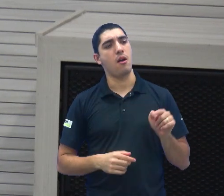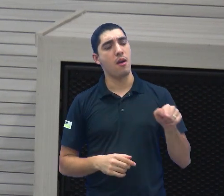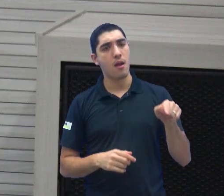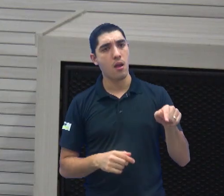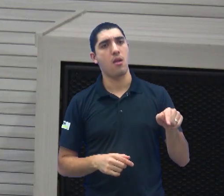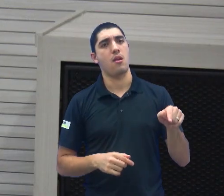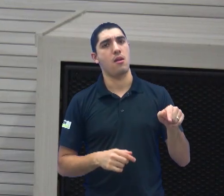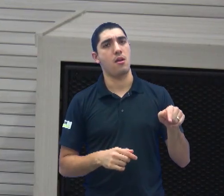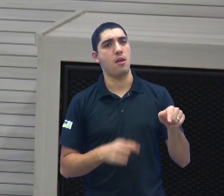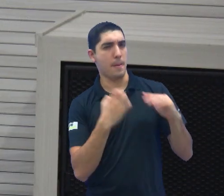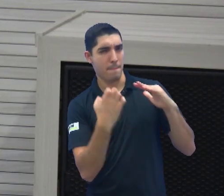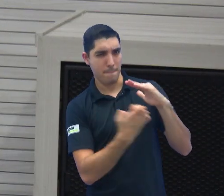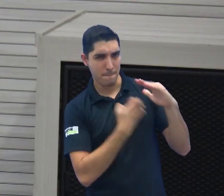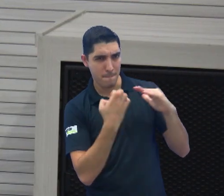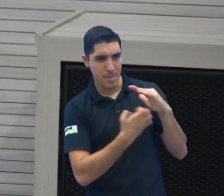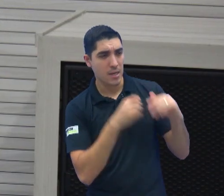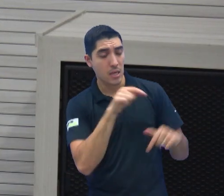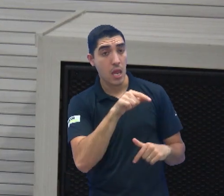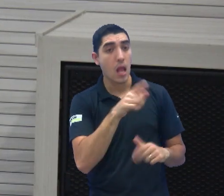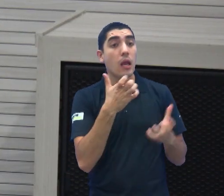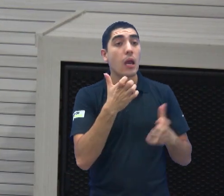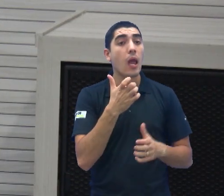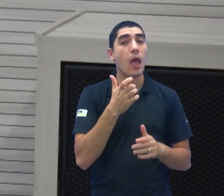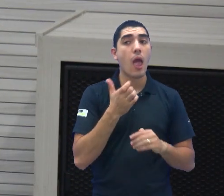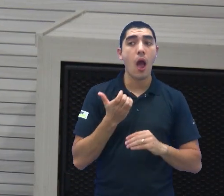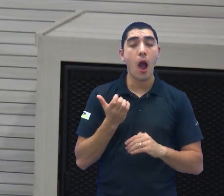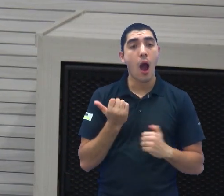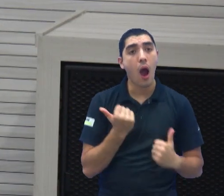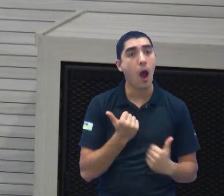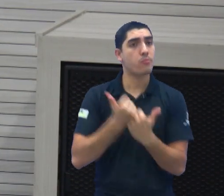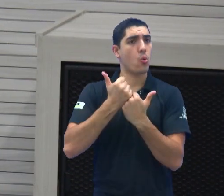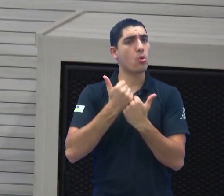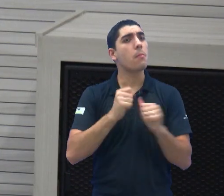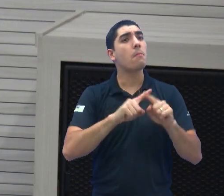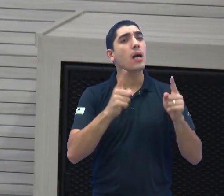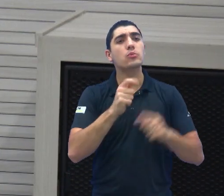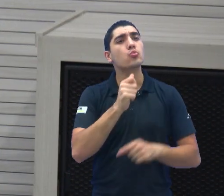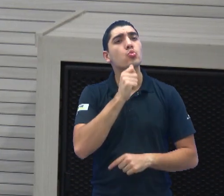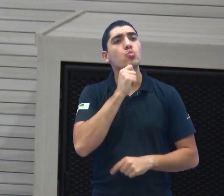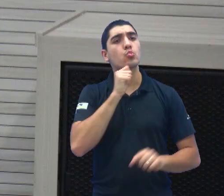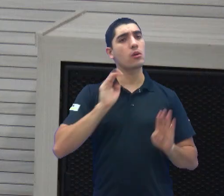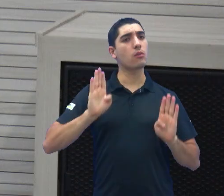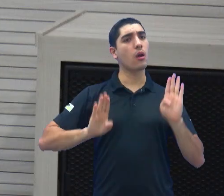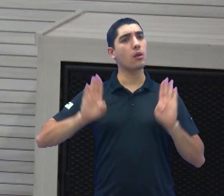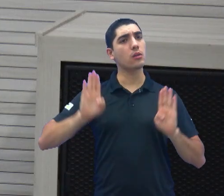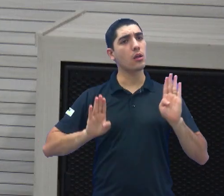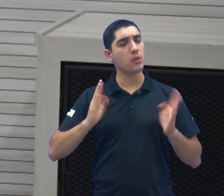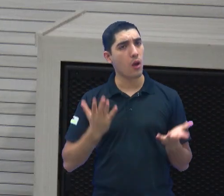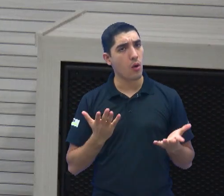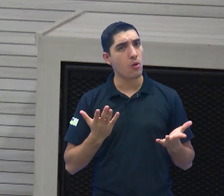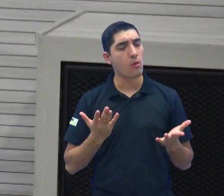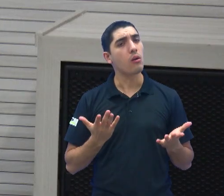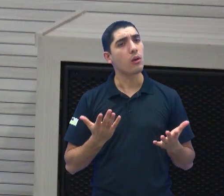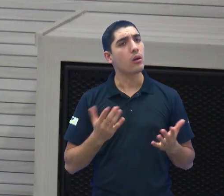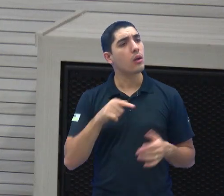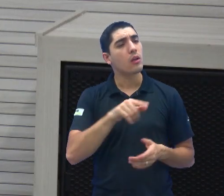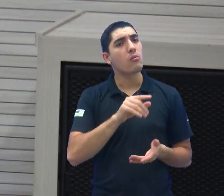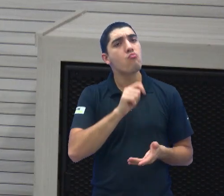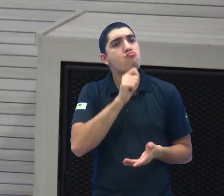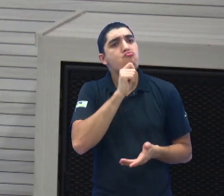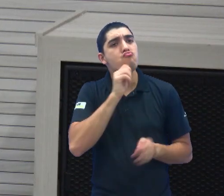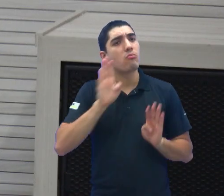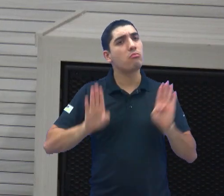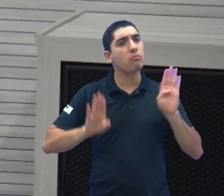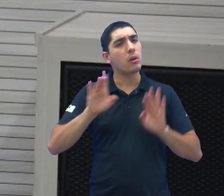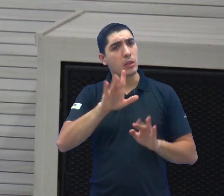que a empresa faça a consultoria, ela foi feita sem licitação, com valor, com dispensa de licitação. E o valor é